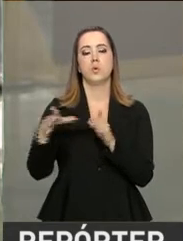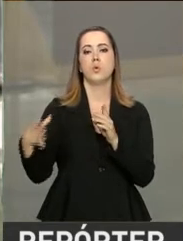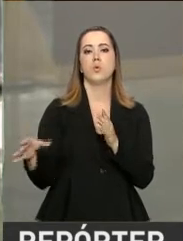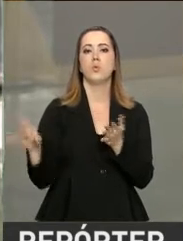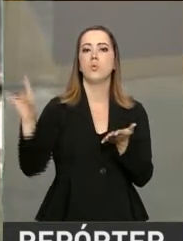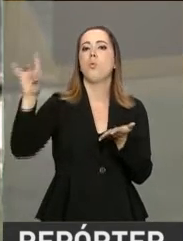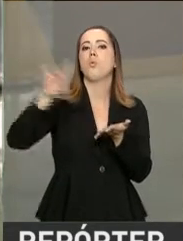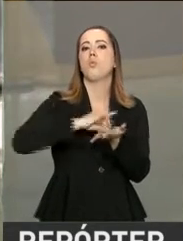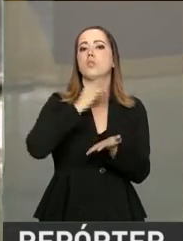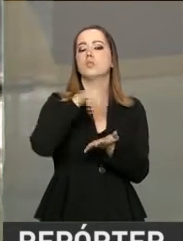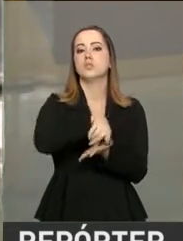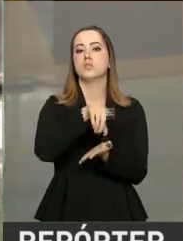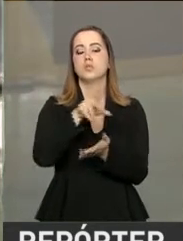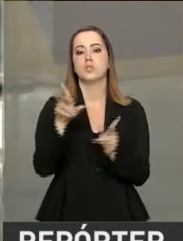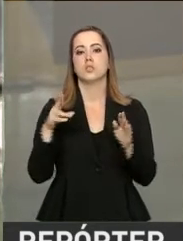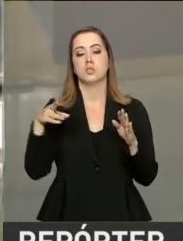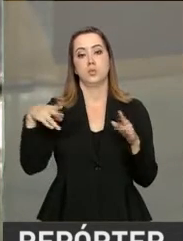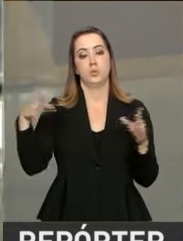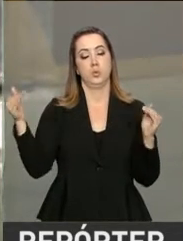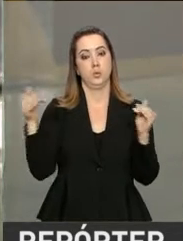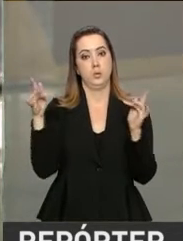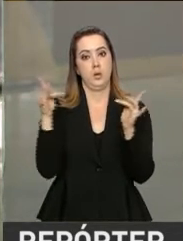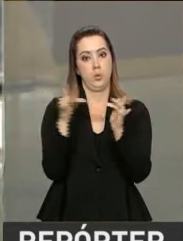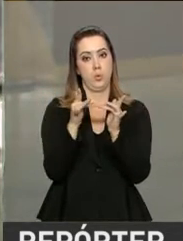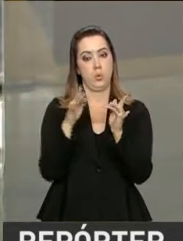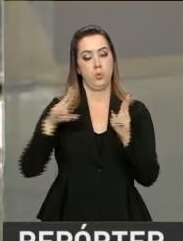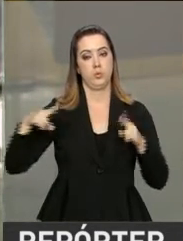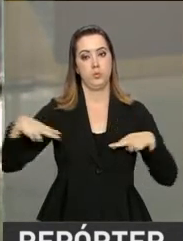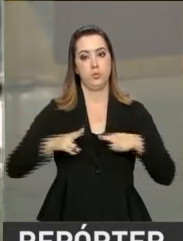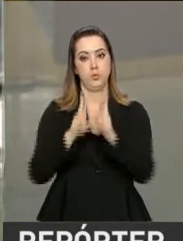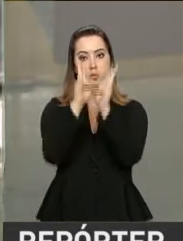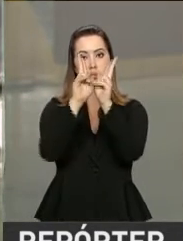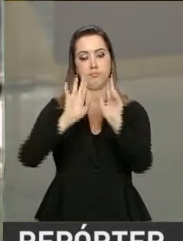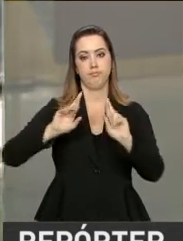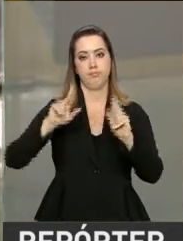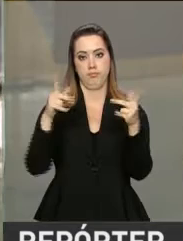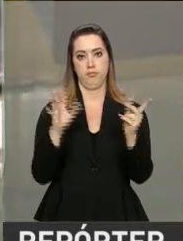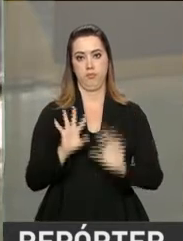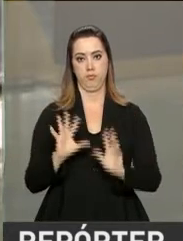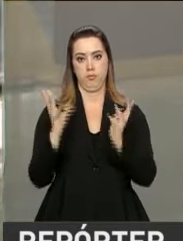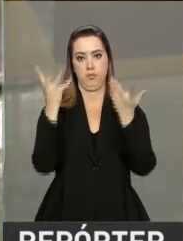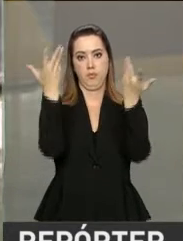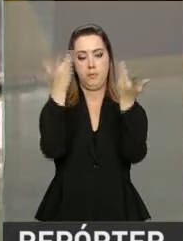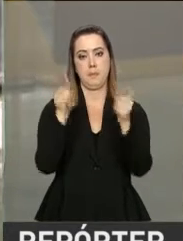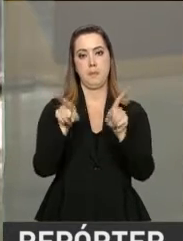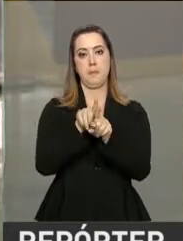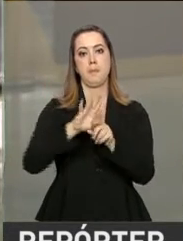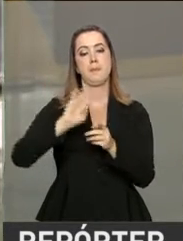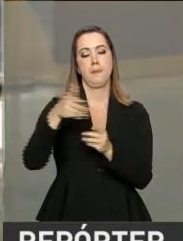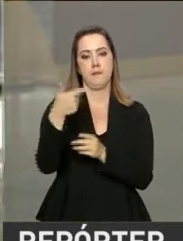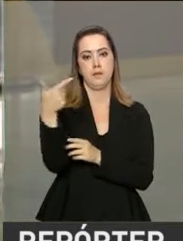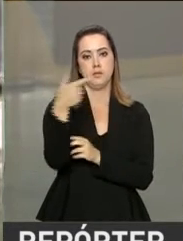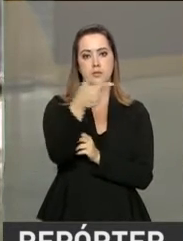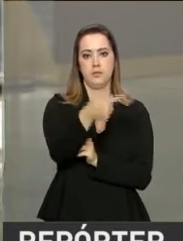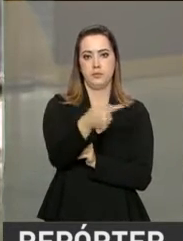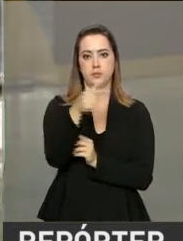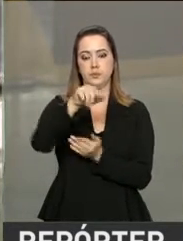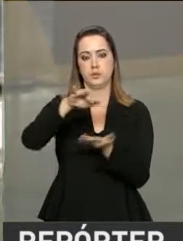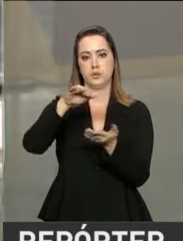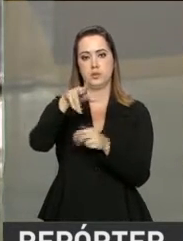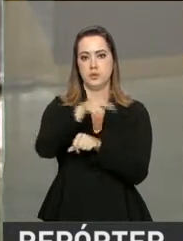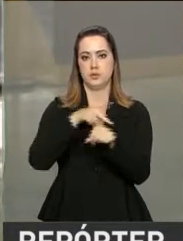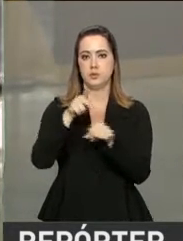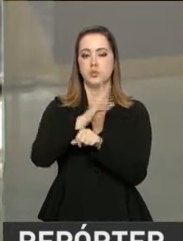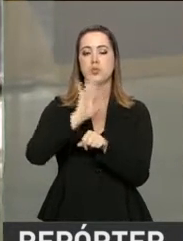do acordo de paris sobre mudanças climáticas até agora 27 países já ratificaram um acordo o que